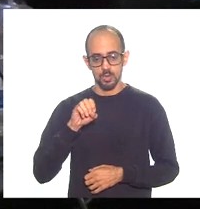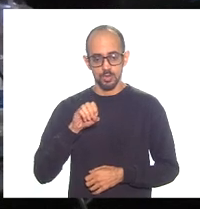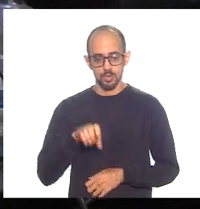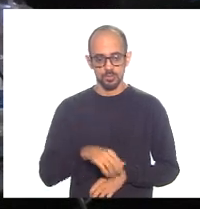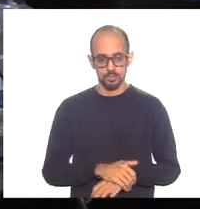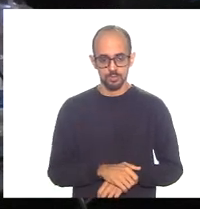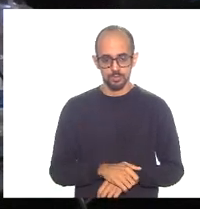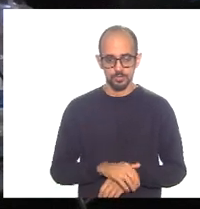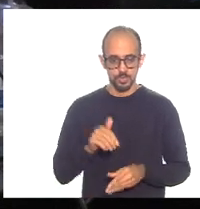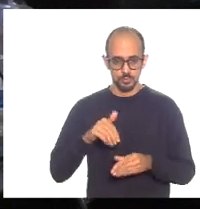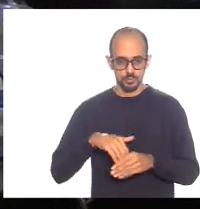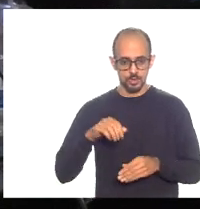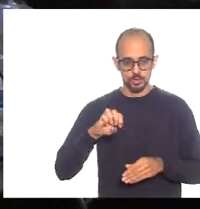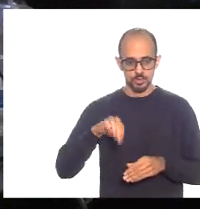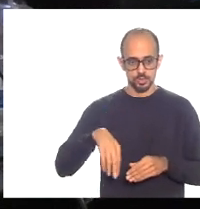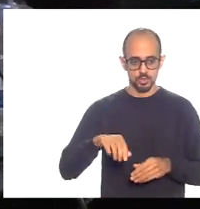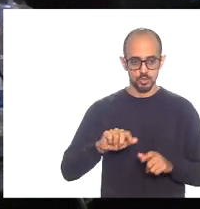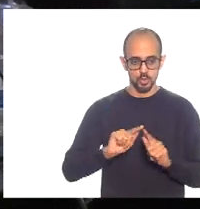Sim, no grupo.